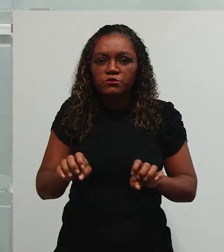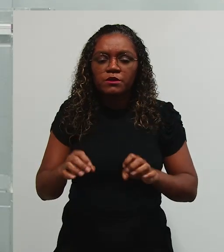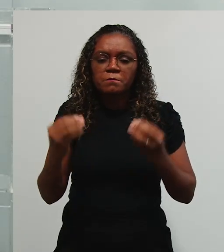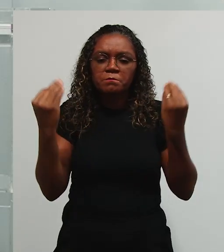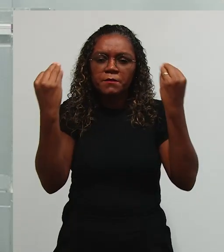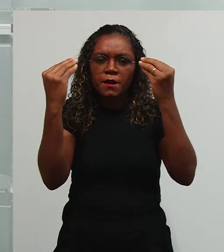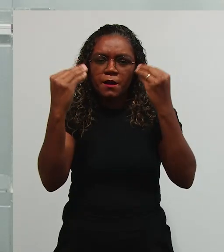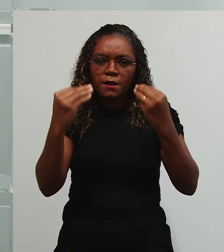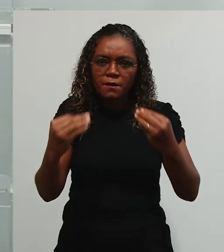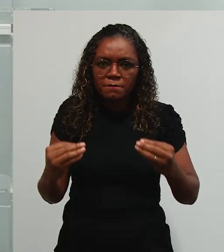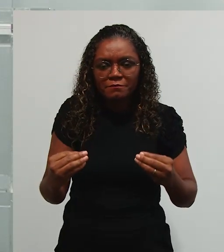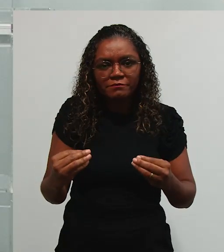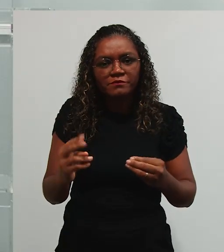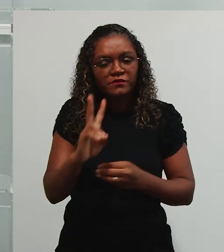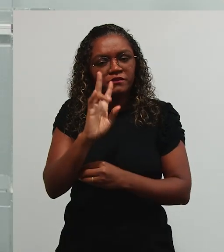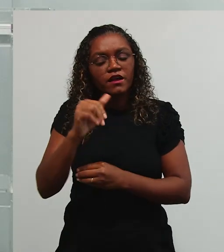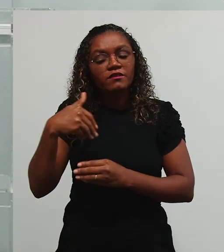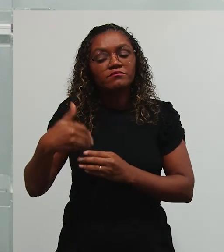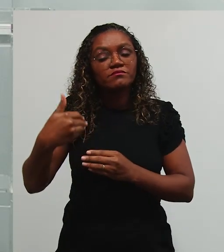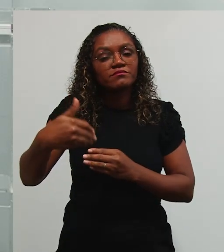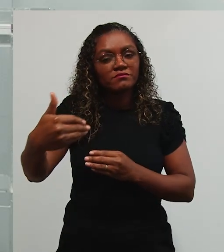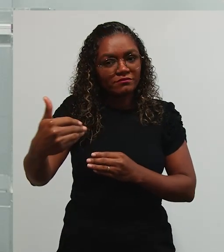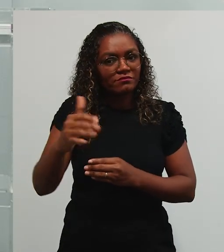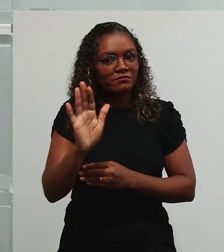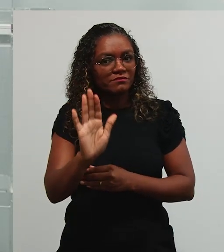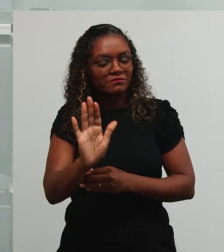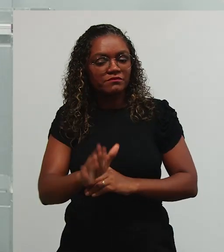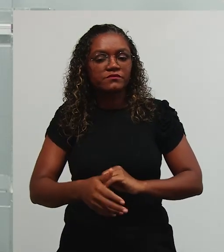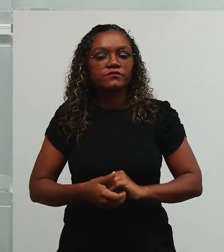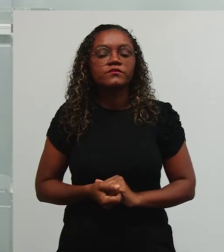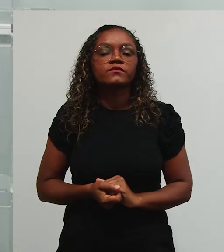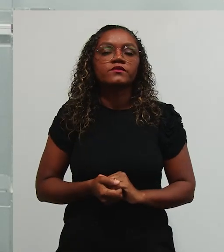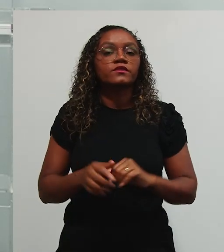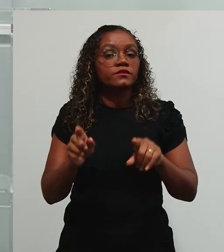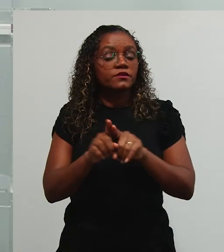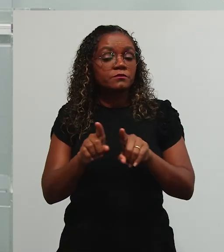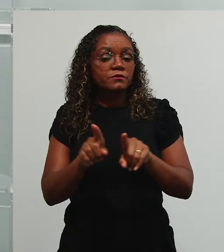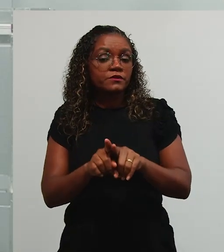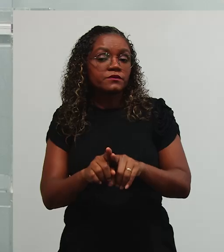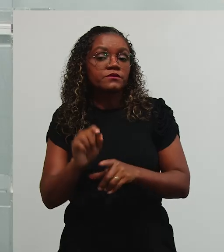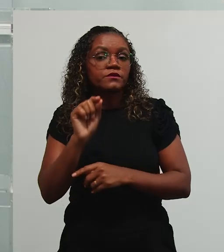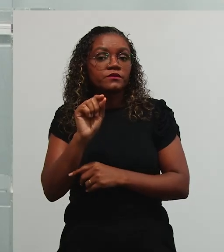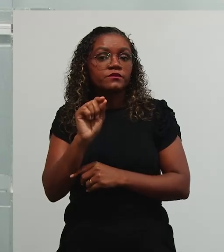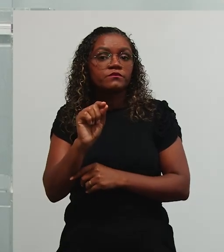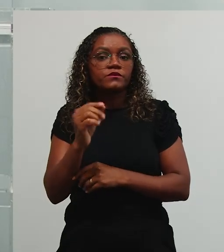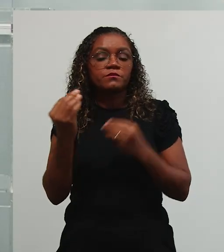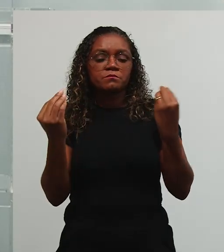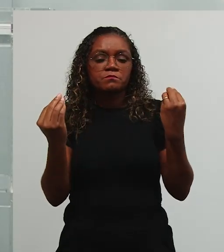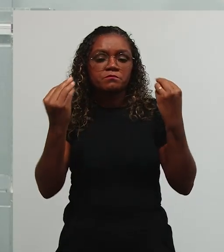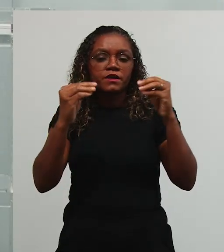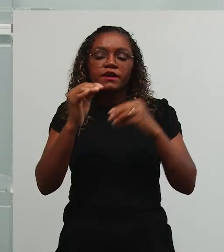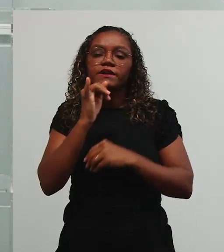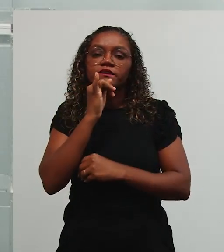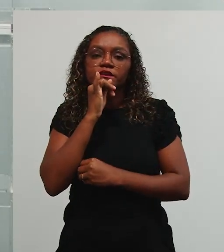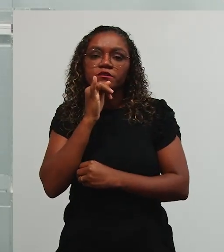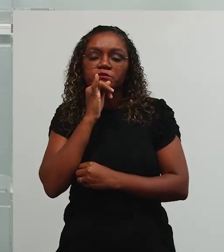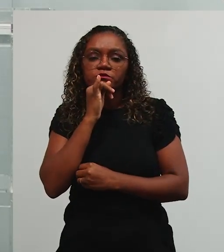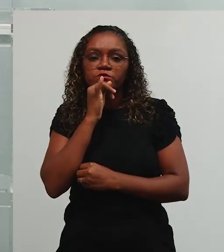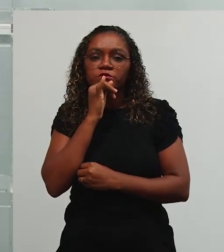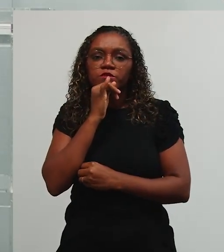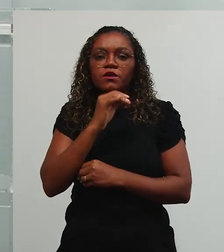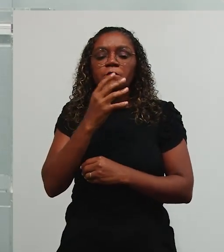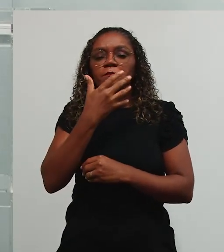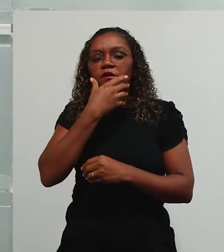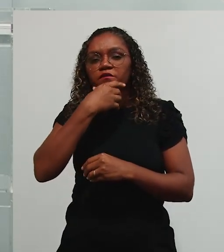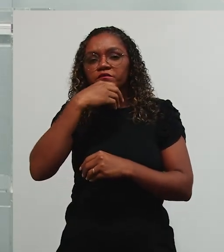esses elementos vocês vão discutir em metodologia. Mas o percurso metodológico é esse. Então, você vai colocar inspirados por Paulo Freire,